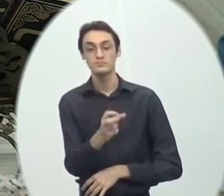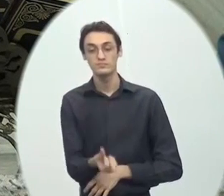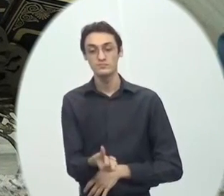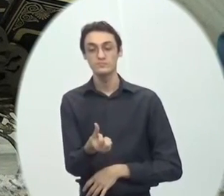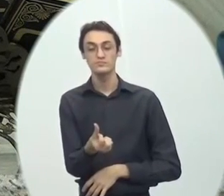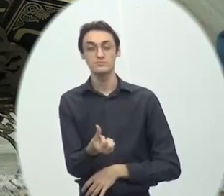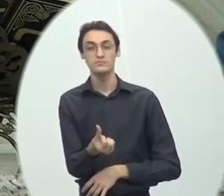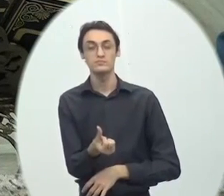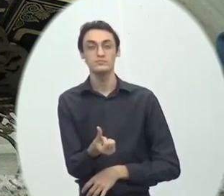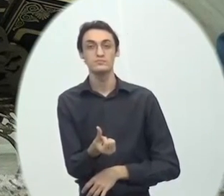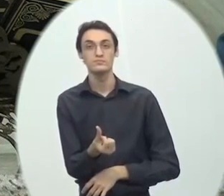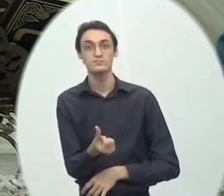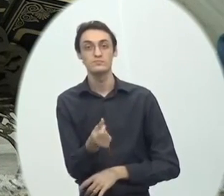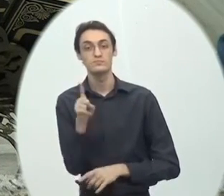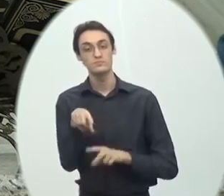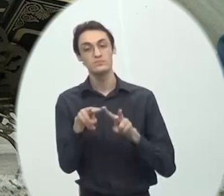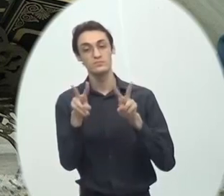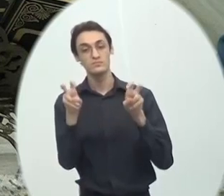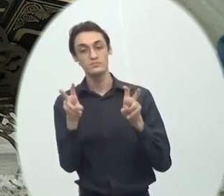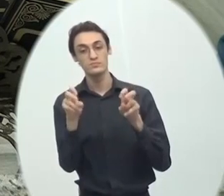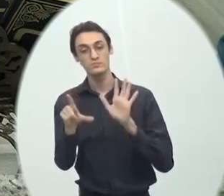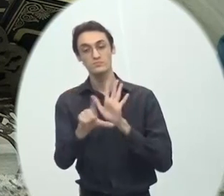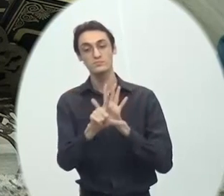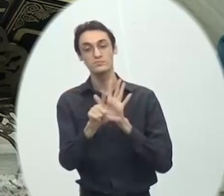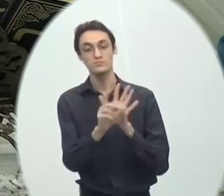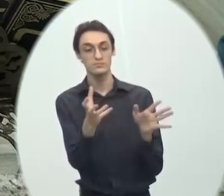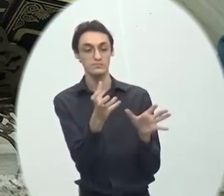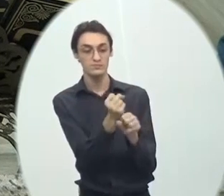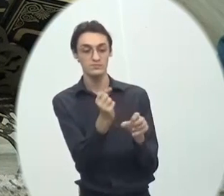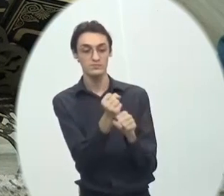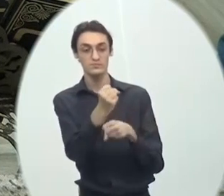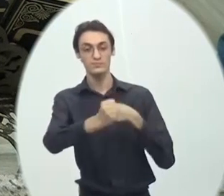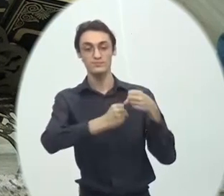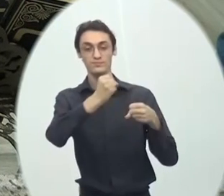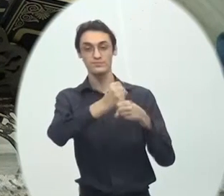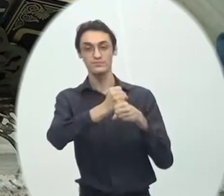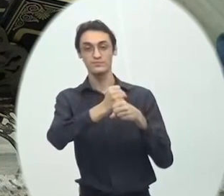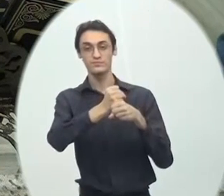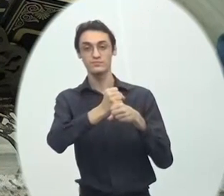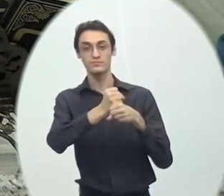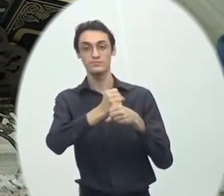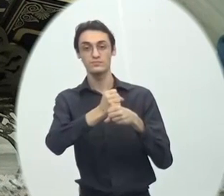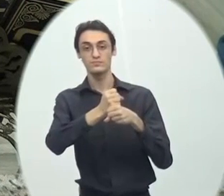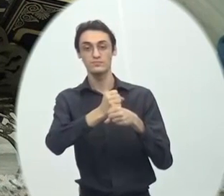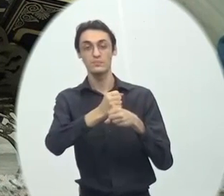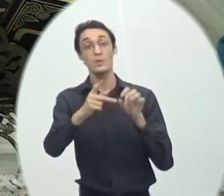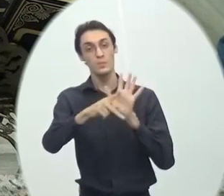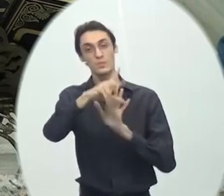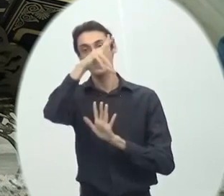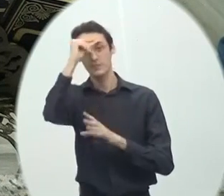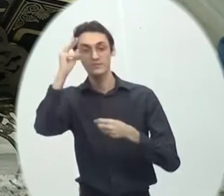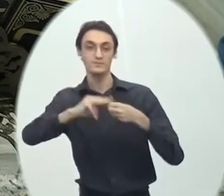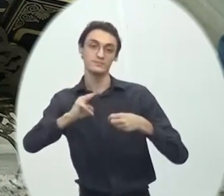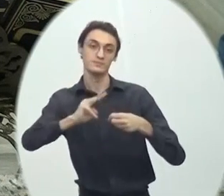55-56-2020, que trata da lei orçamentária anual, de autoria do prefeito municipal.